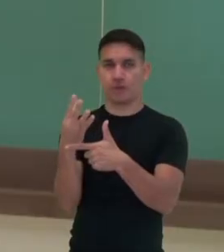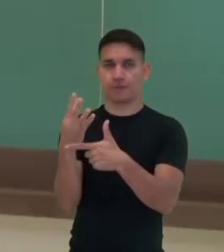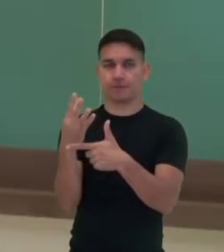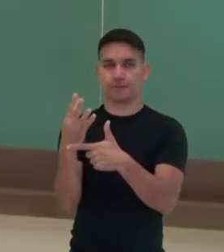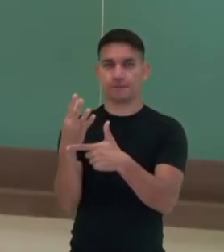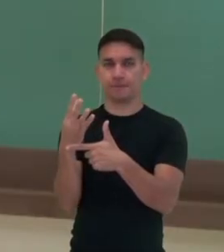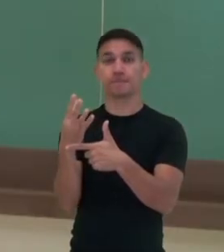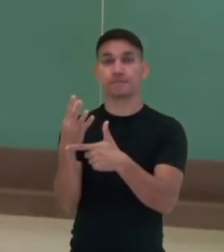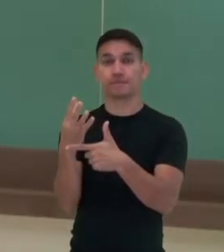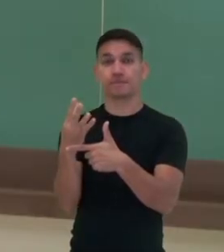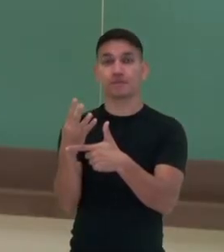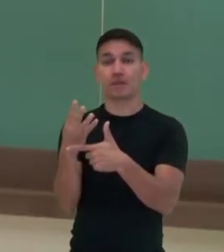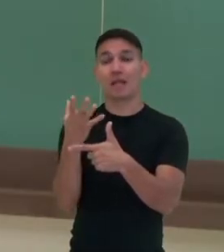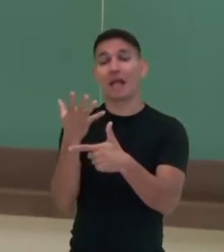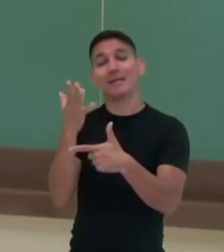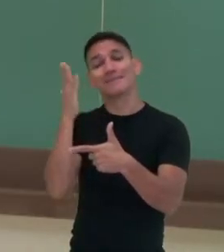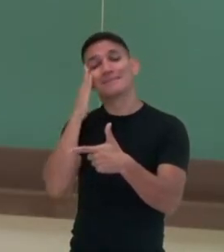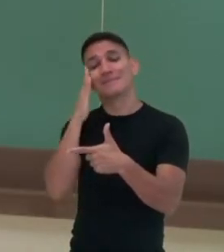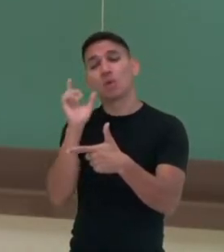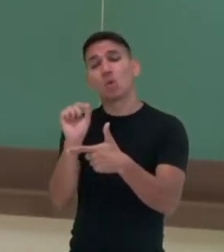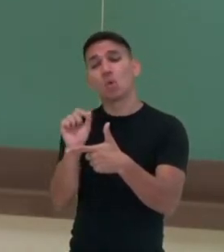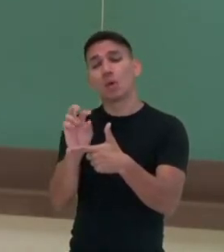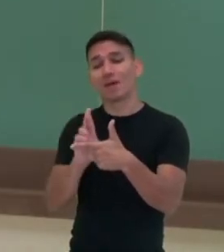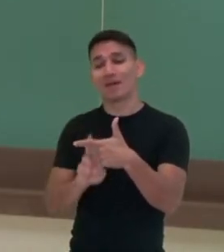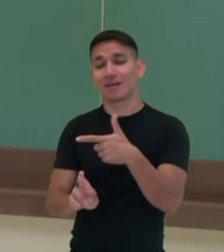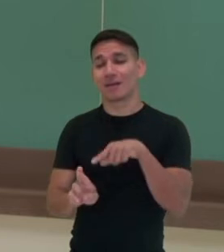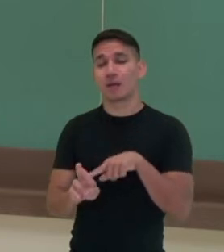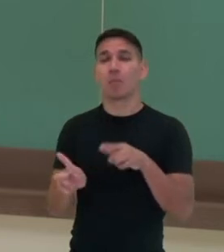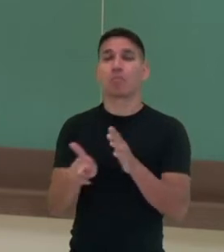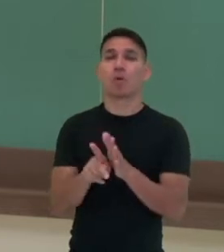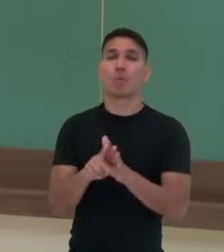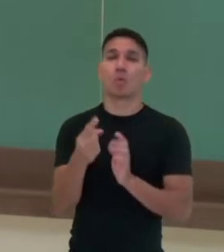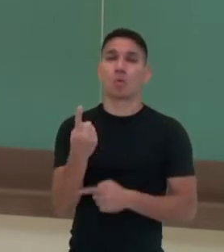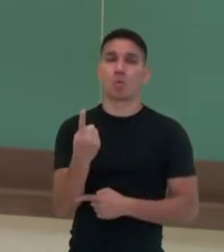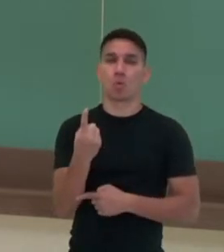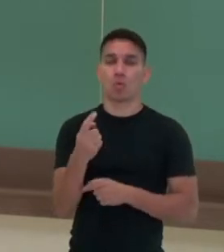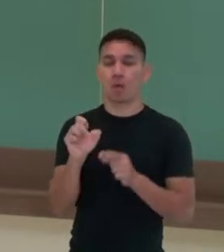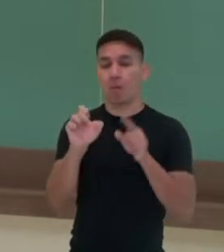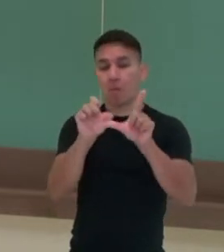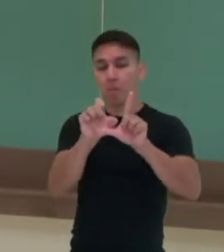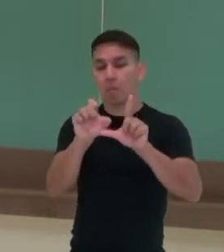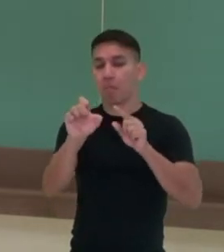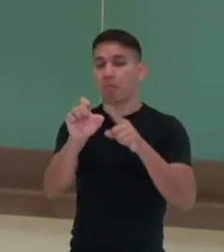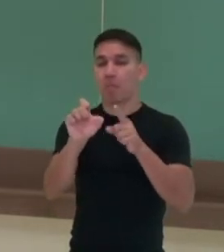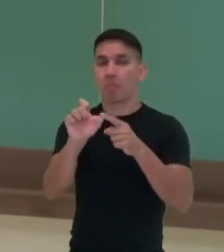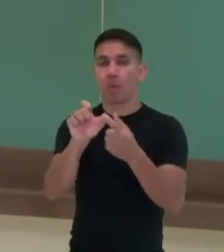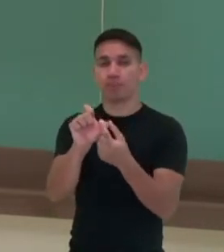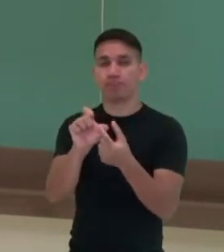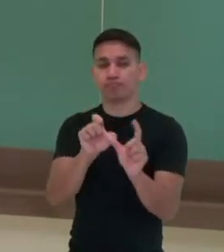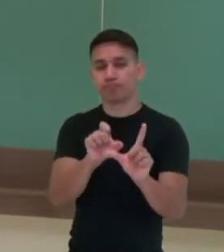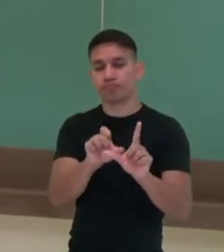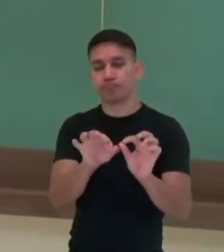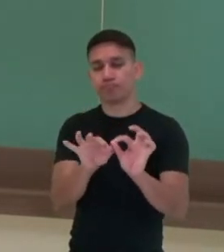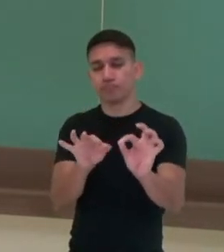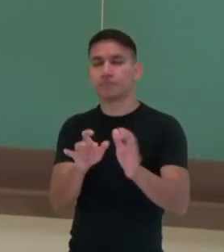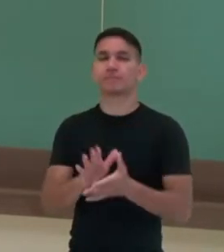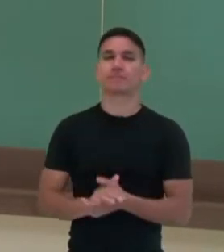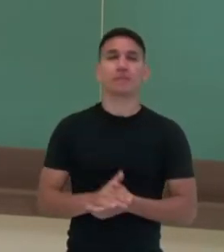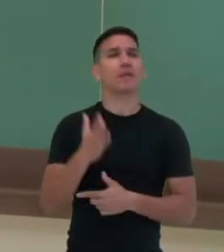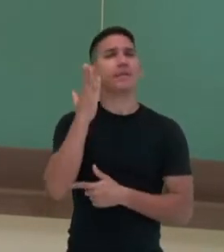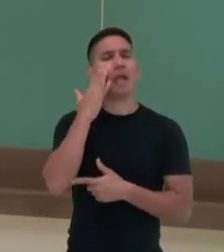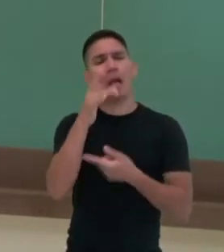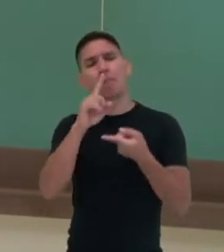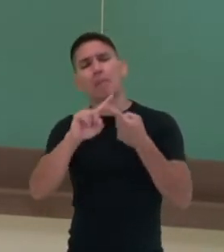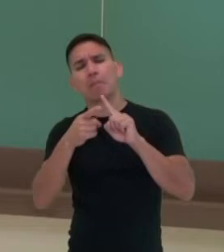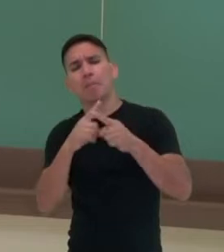2,54, né? Que a gente quer encontrar ali, que equivale ao que é 1 polegada, 2,54 centímetros. Fazendo essa divisão, o que a gente vai